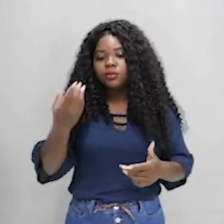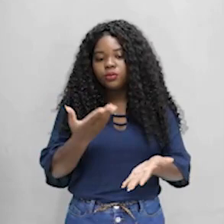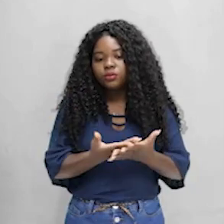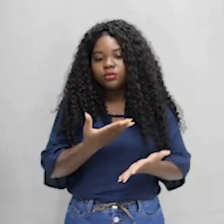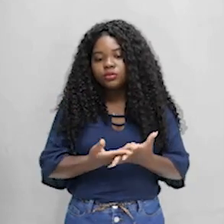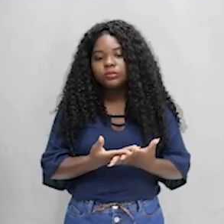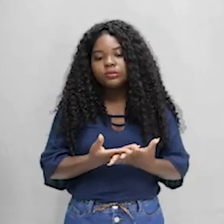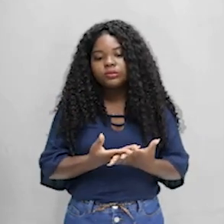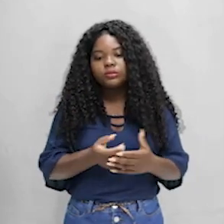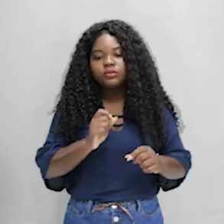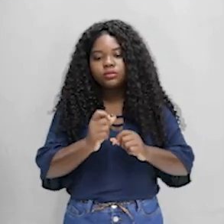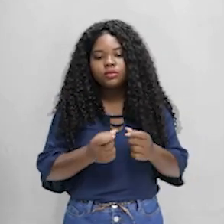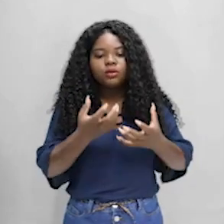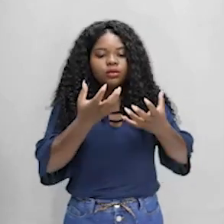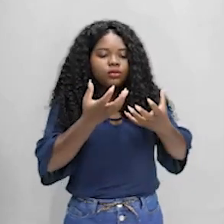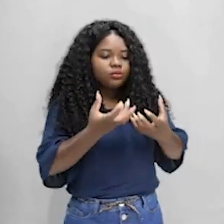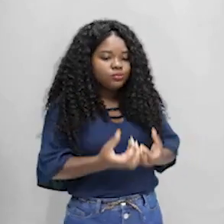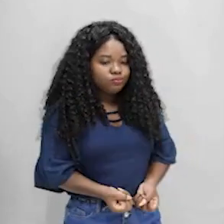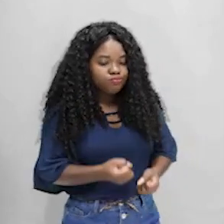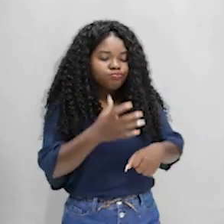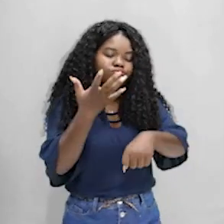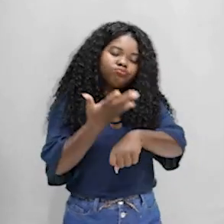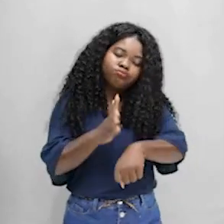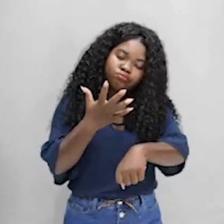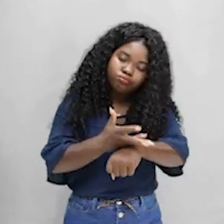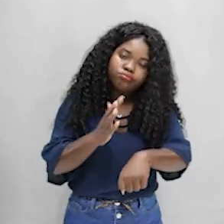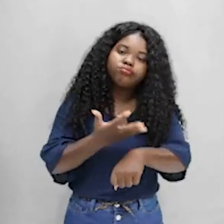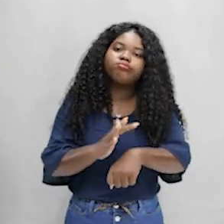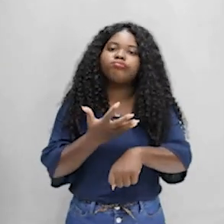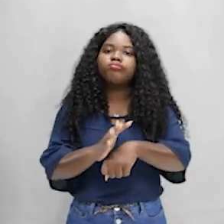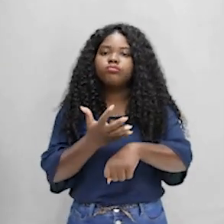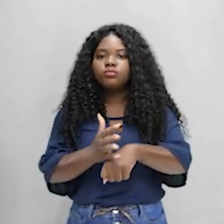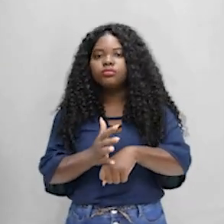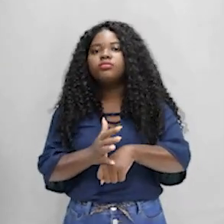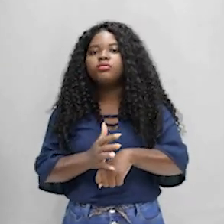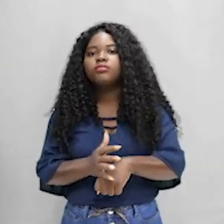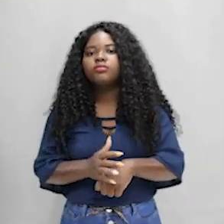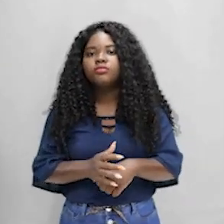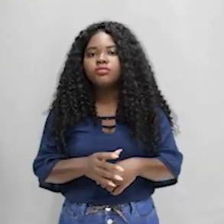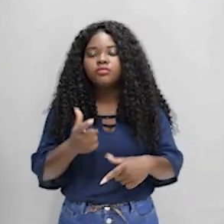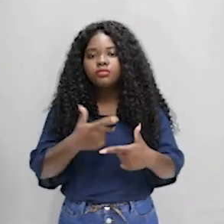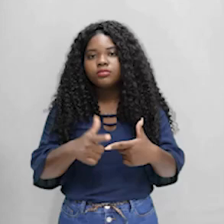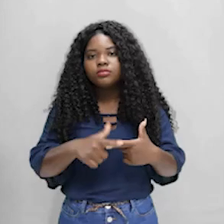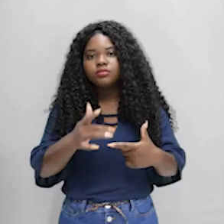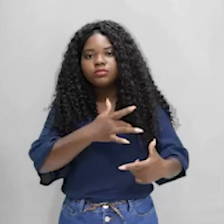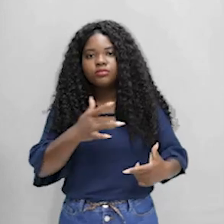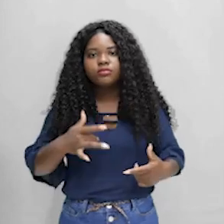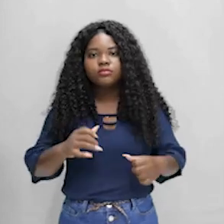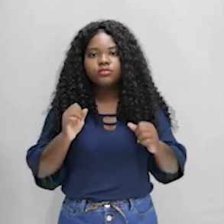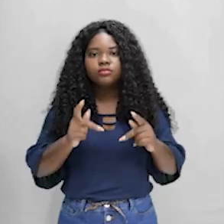de treinamento esportivo, os problemas que pode causar à saúde desse